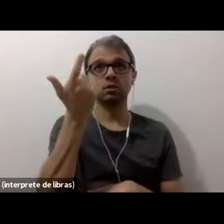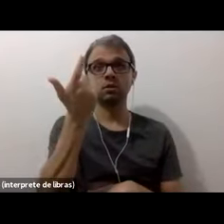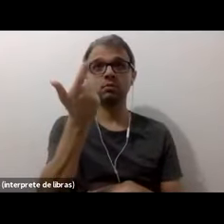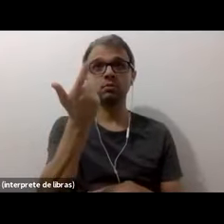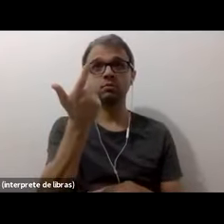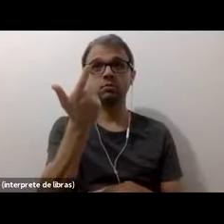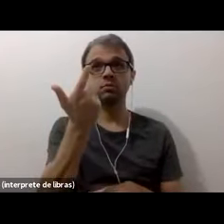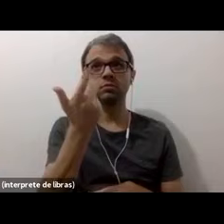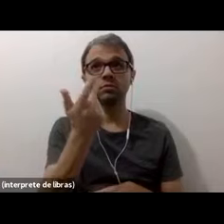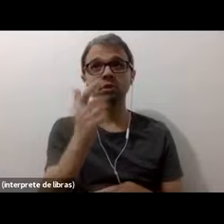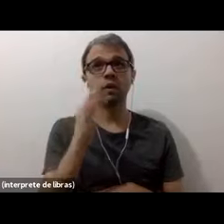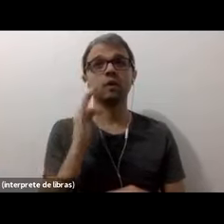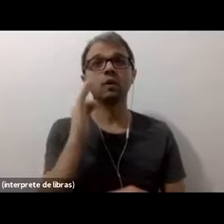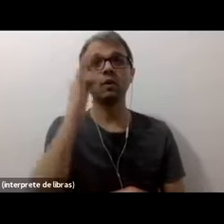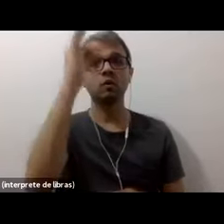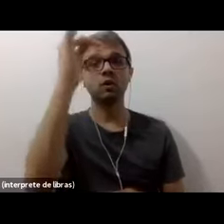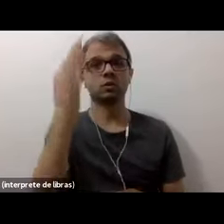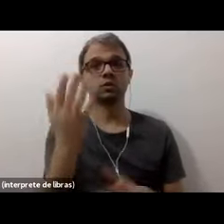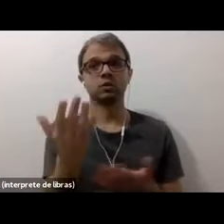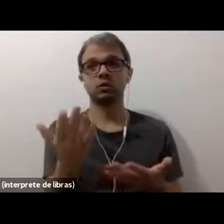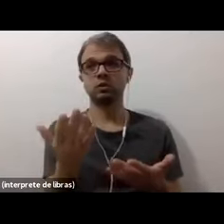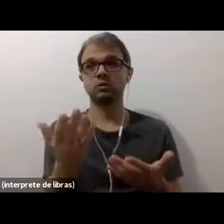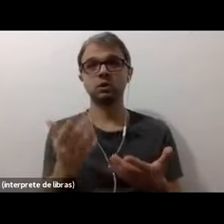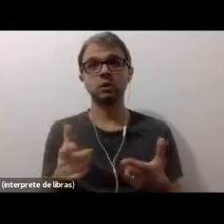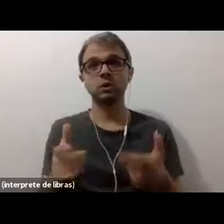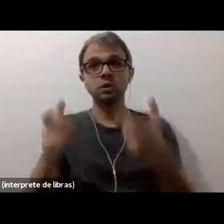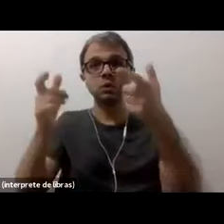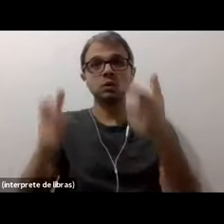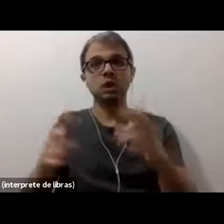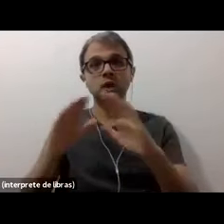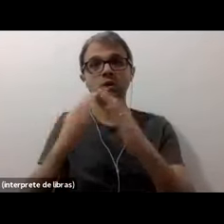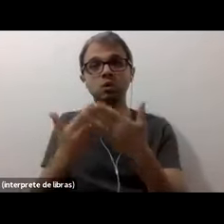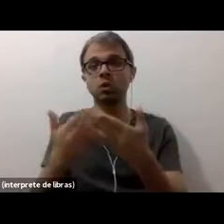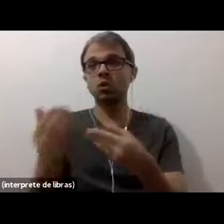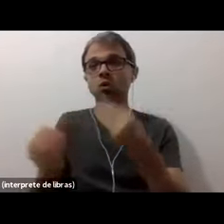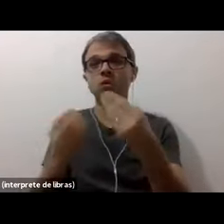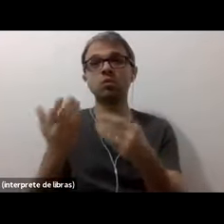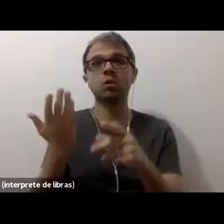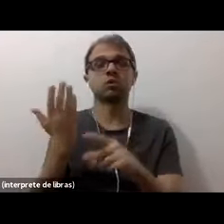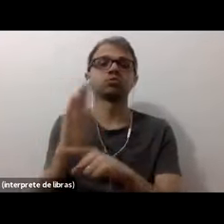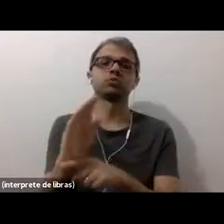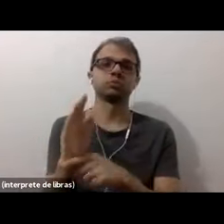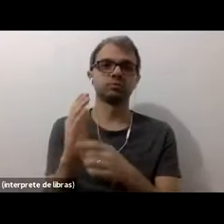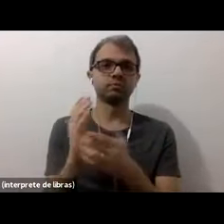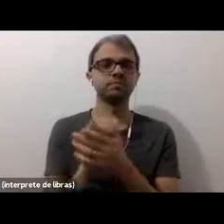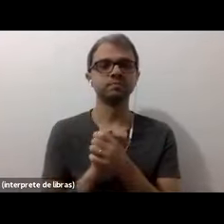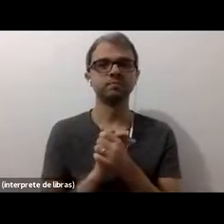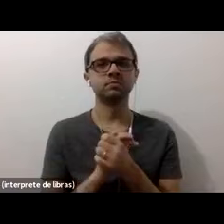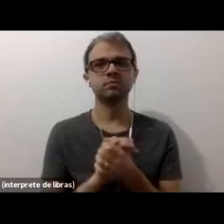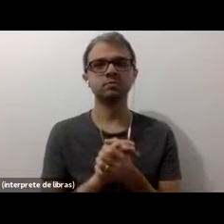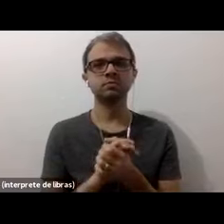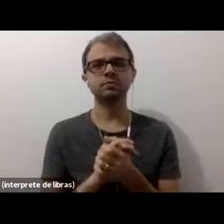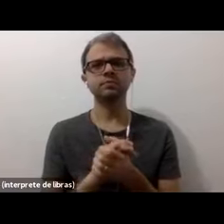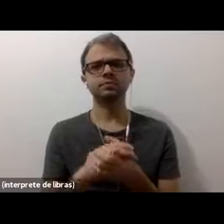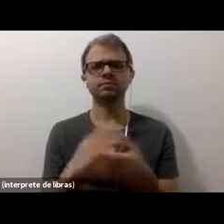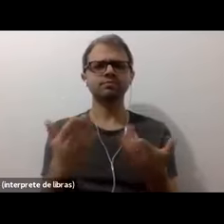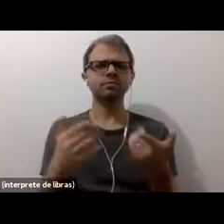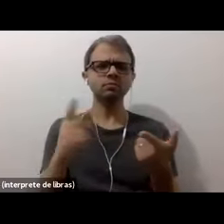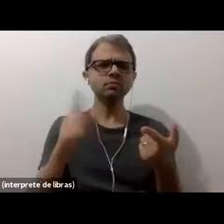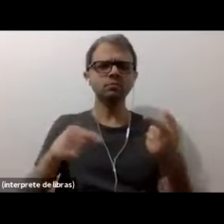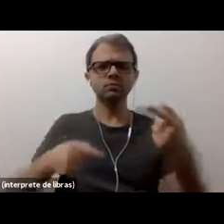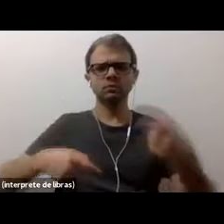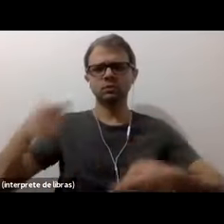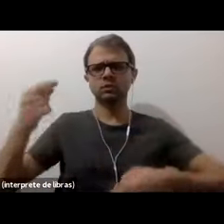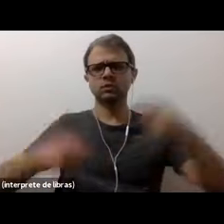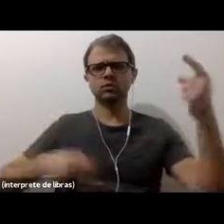de beneficiar os espaços da escola. E aí, assim, é um debate mais duro que eu coloco a respeito